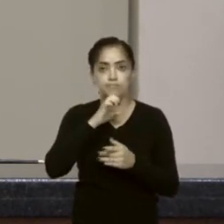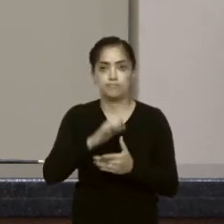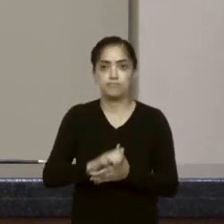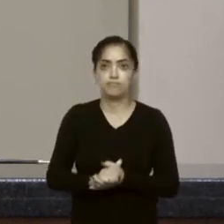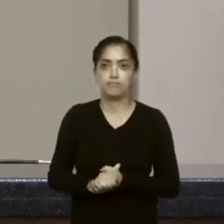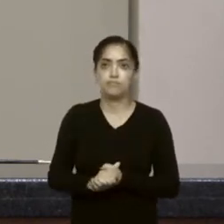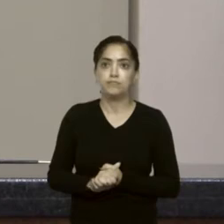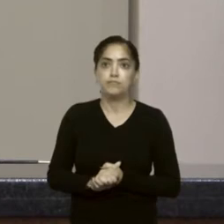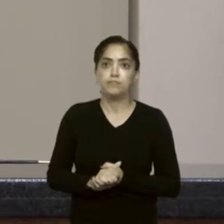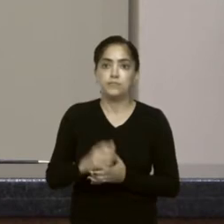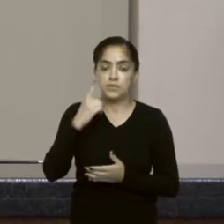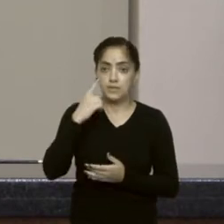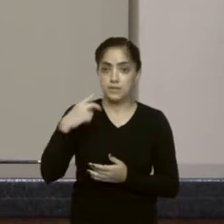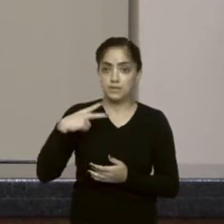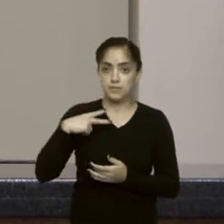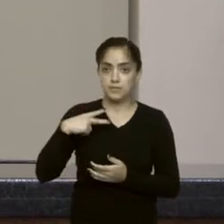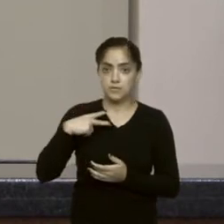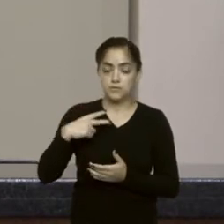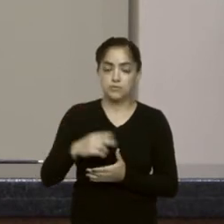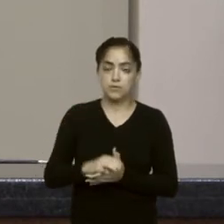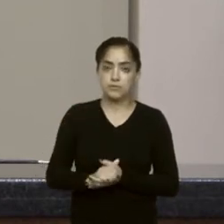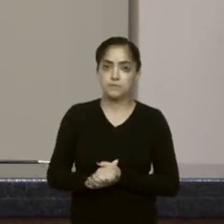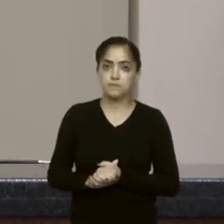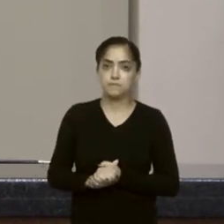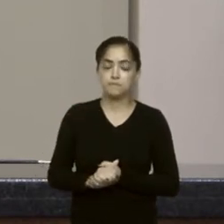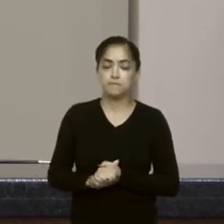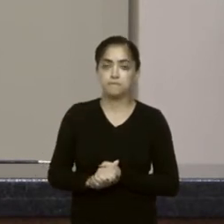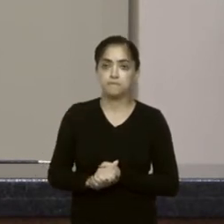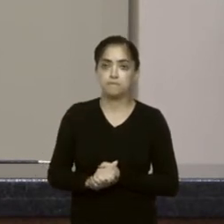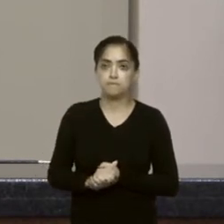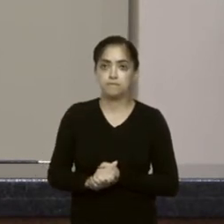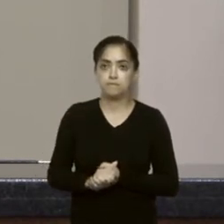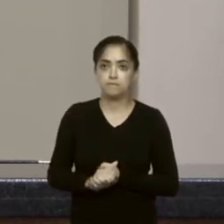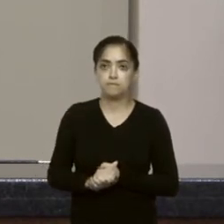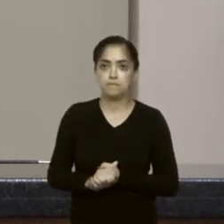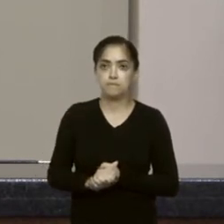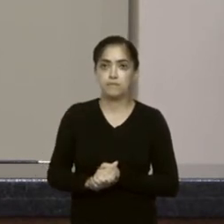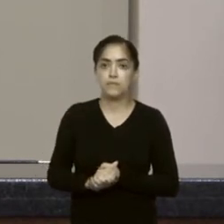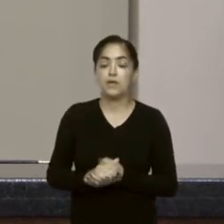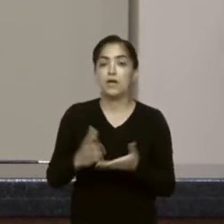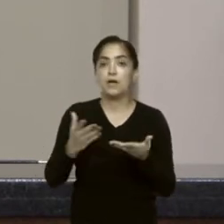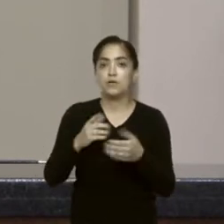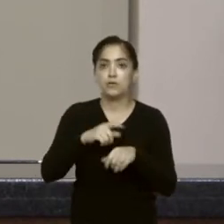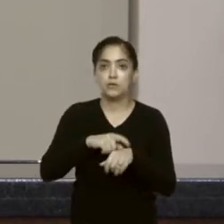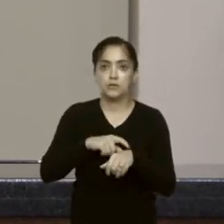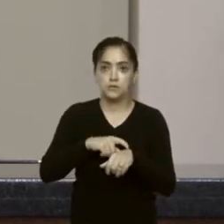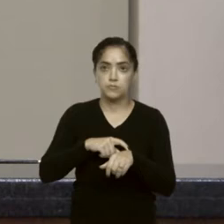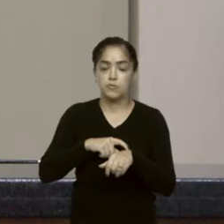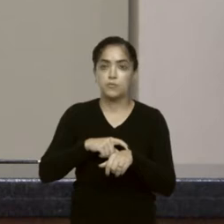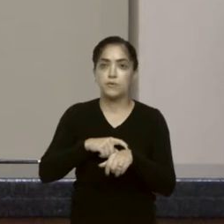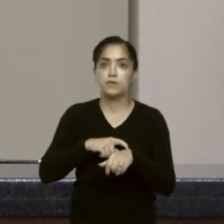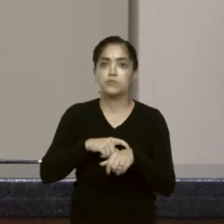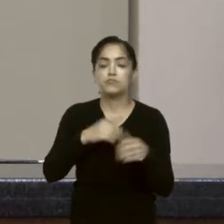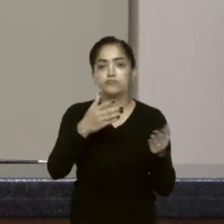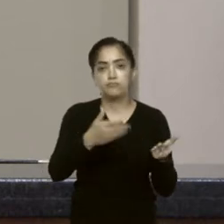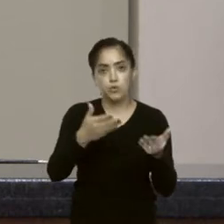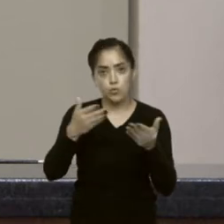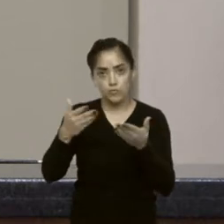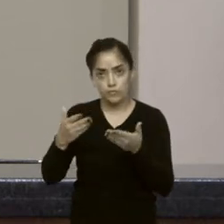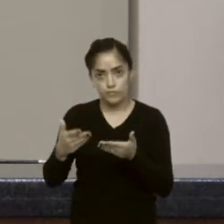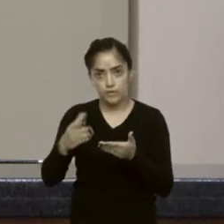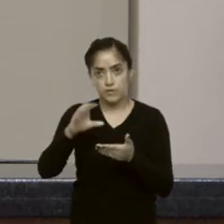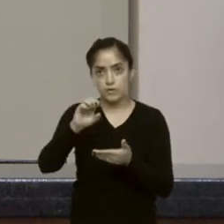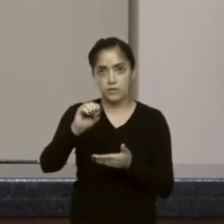para tratar de interesse particular. Nesse momento, convido o senhor